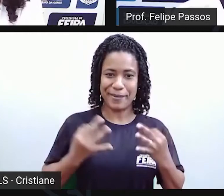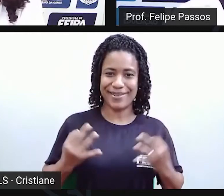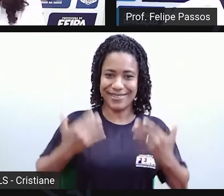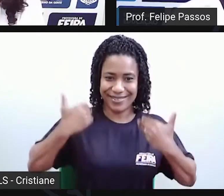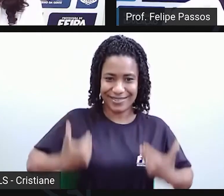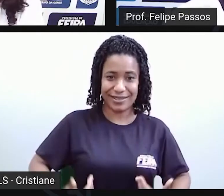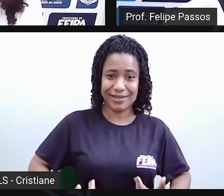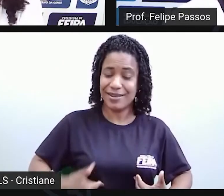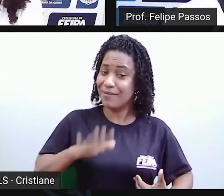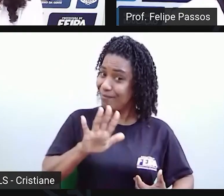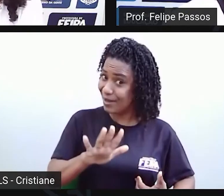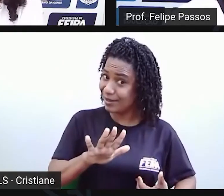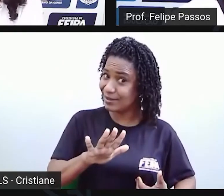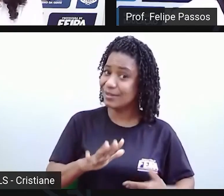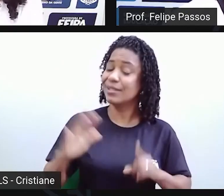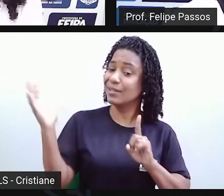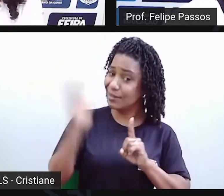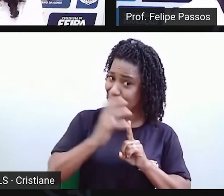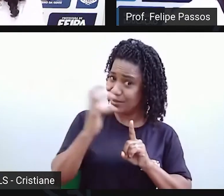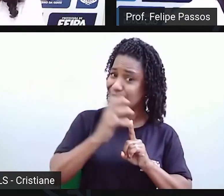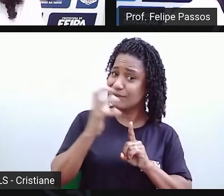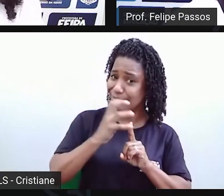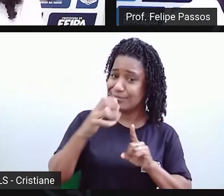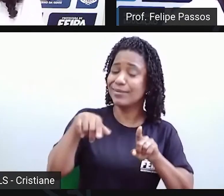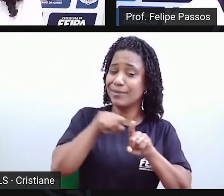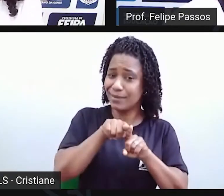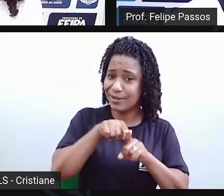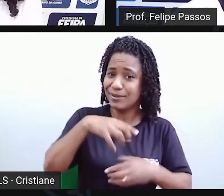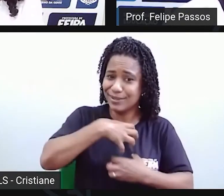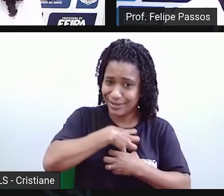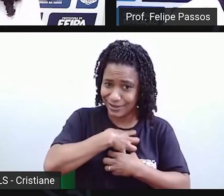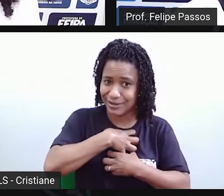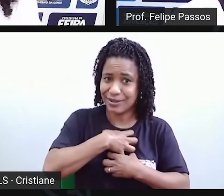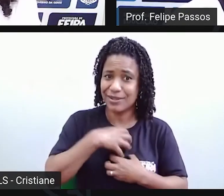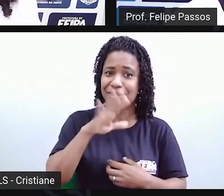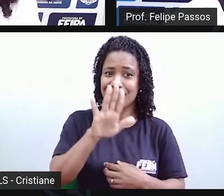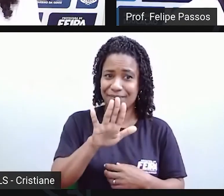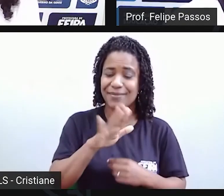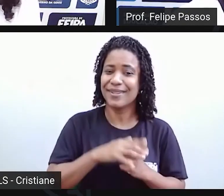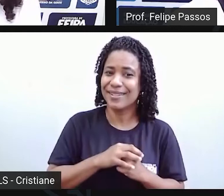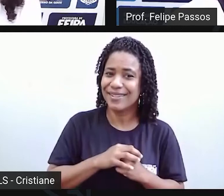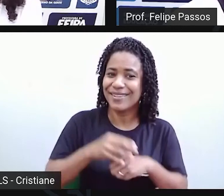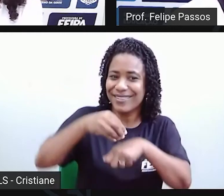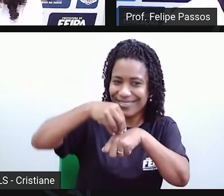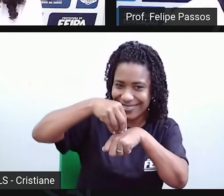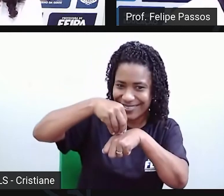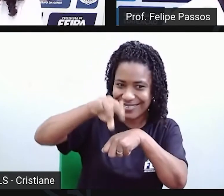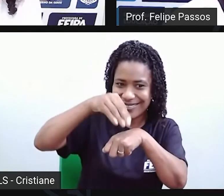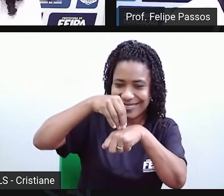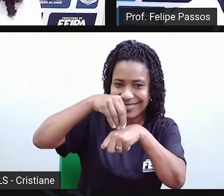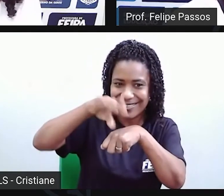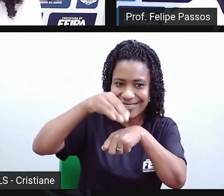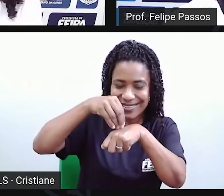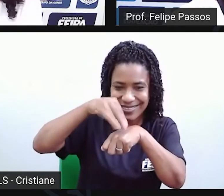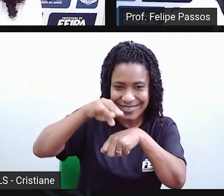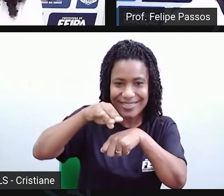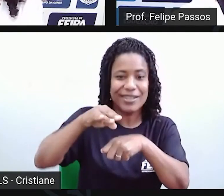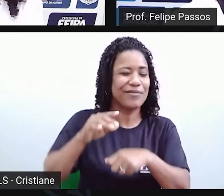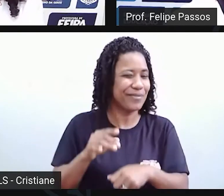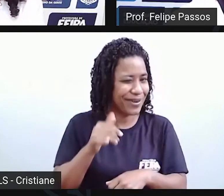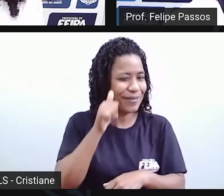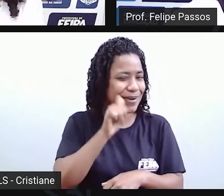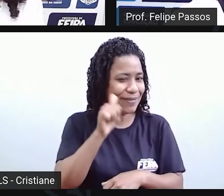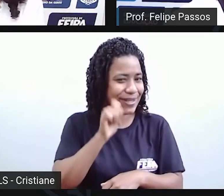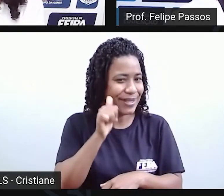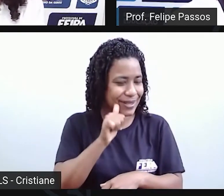essa pressão estética também me atinge. E uma última provocação, você pediu uma provocação para os meninos, eu faço uma provocação para as meninas.